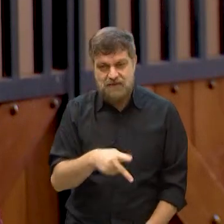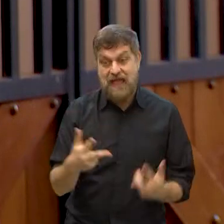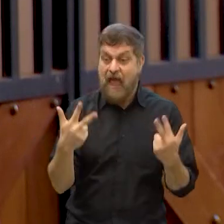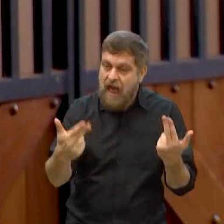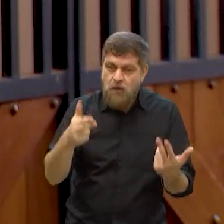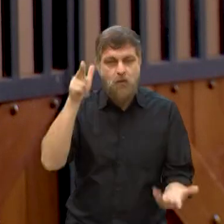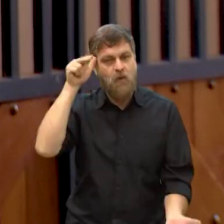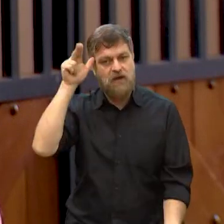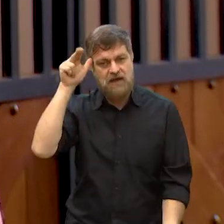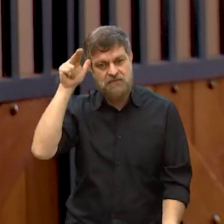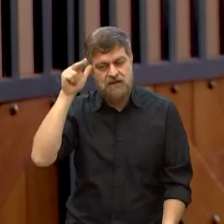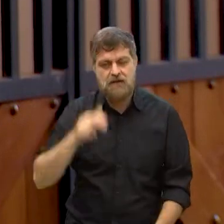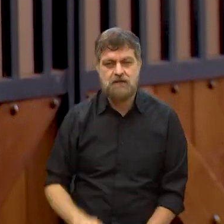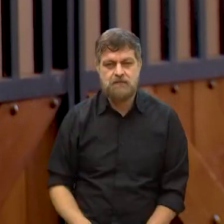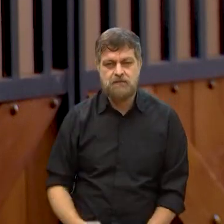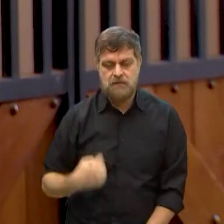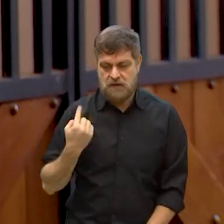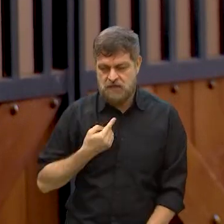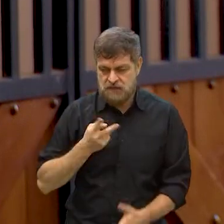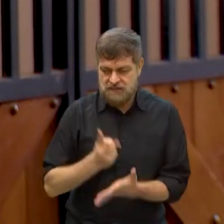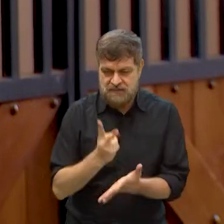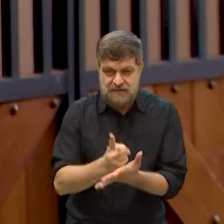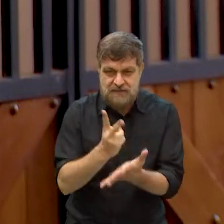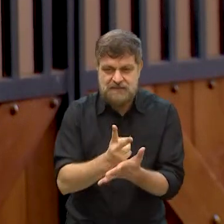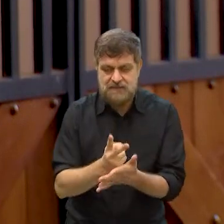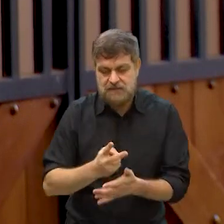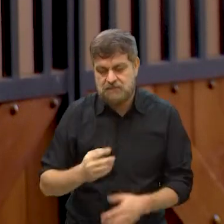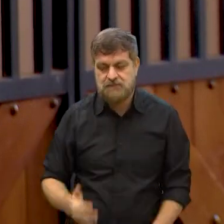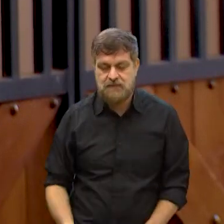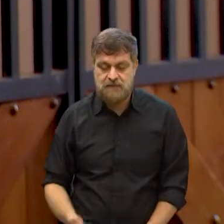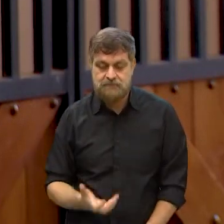também precisam. Então, a gente sempre tenta,